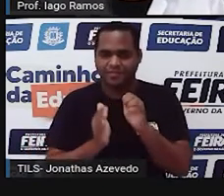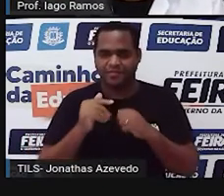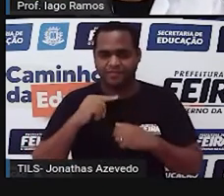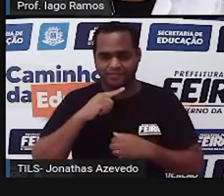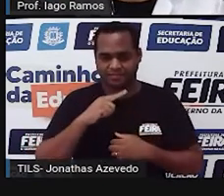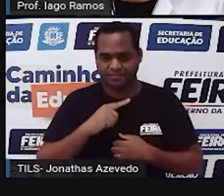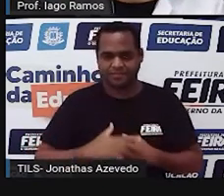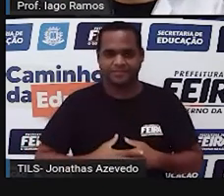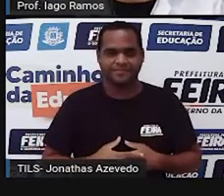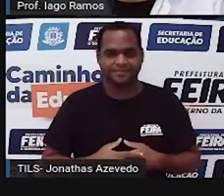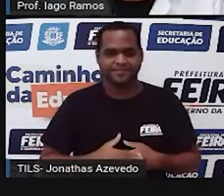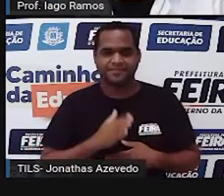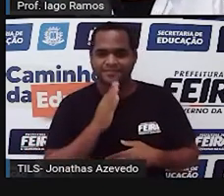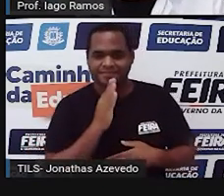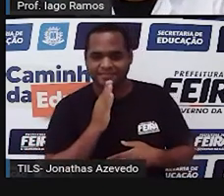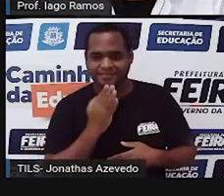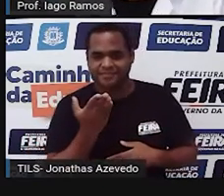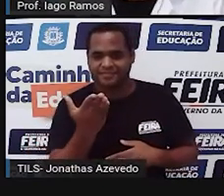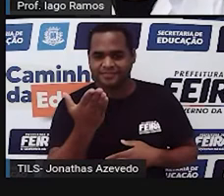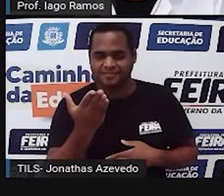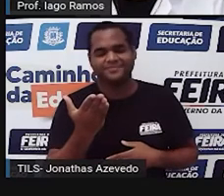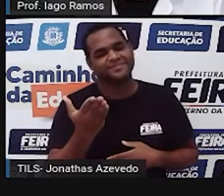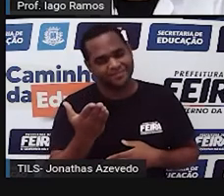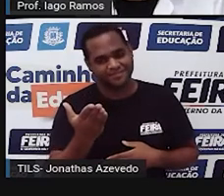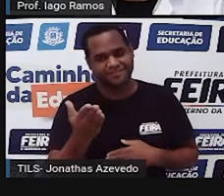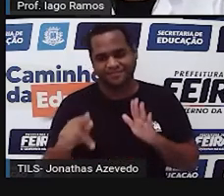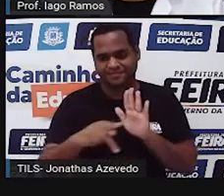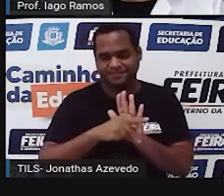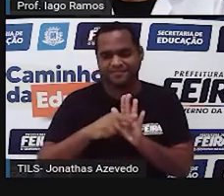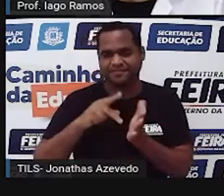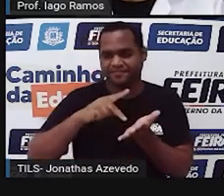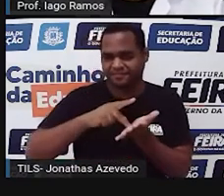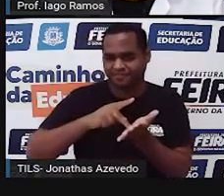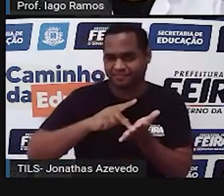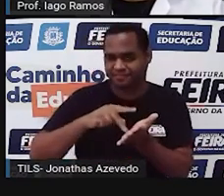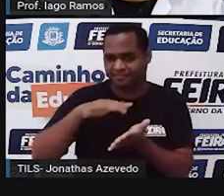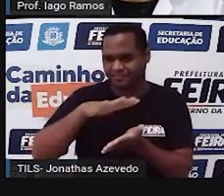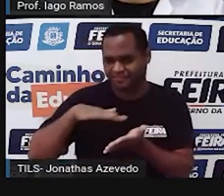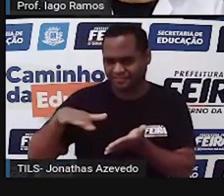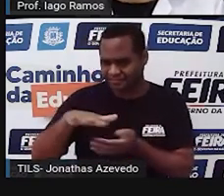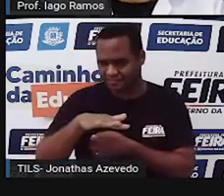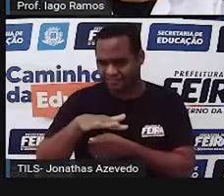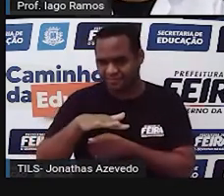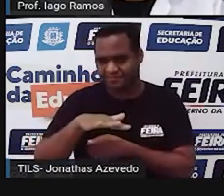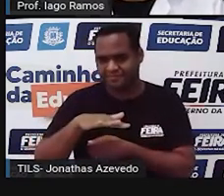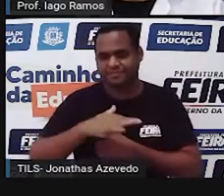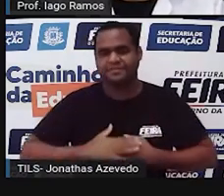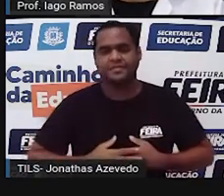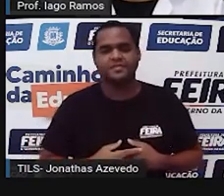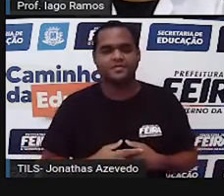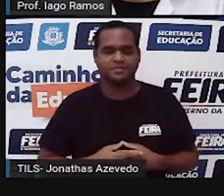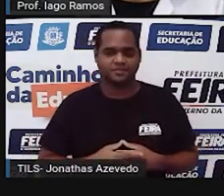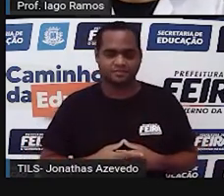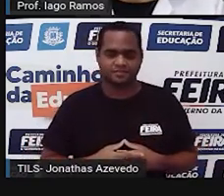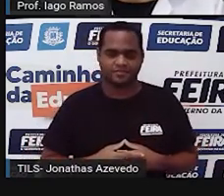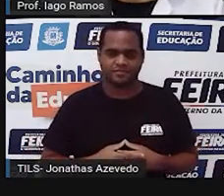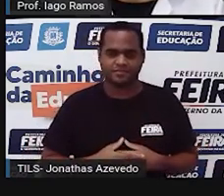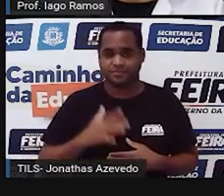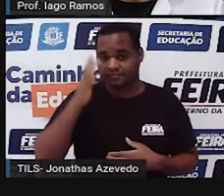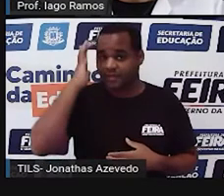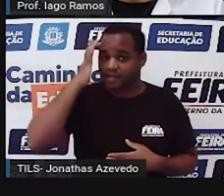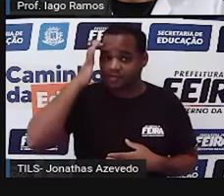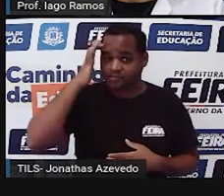então esse objeto aí faz parte da geometria plana o que é que você